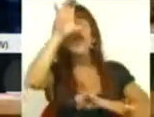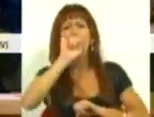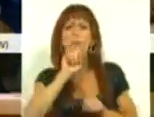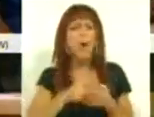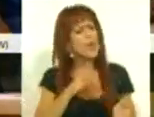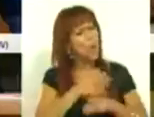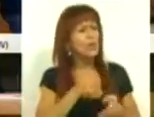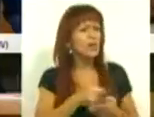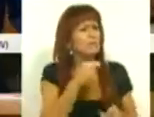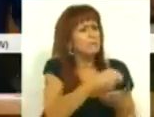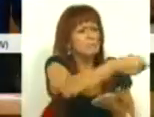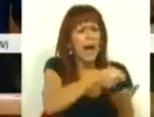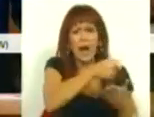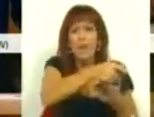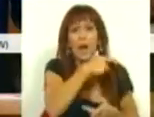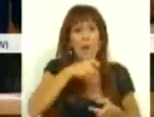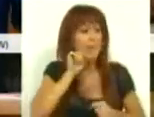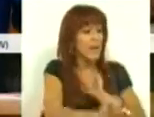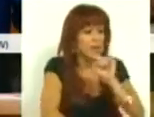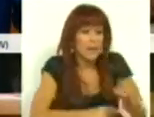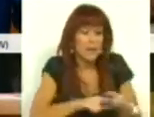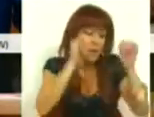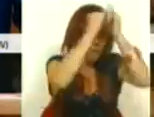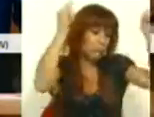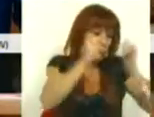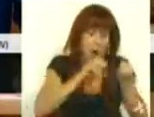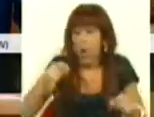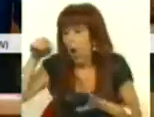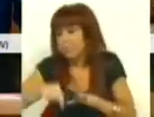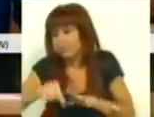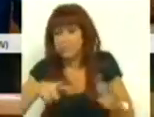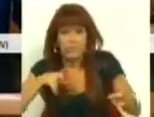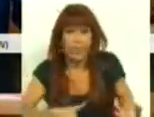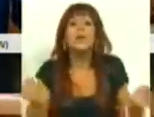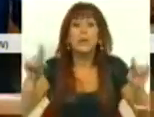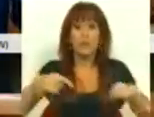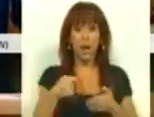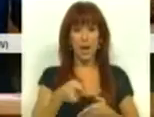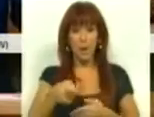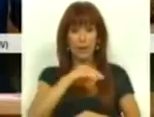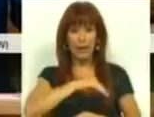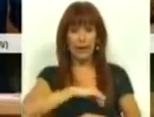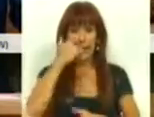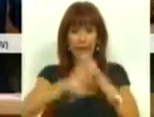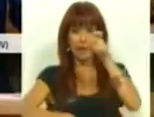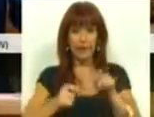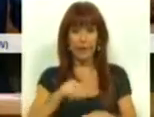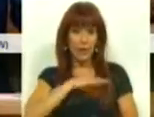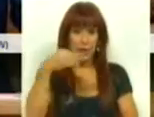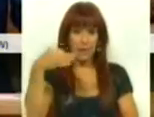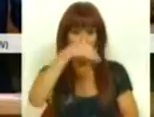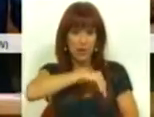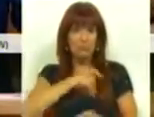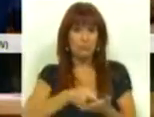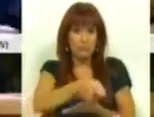Estado pudesse continuar a satisfazer os seus compromissos, quer internacionais, quer internos, incluindo o pagamento de salários e de